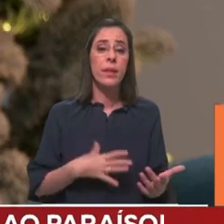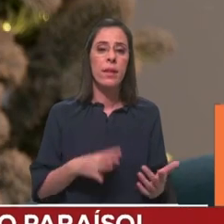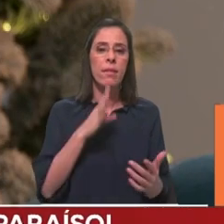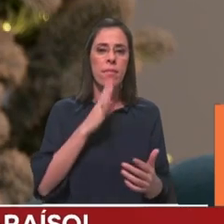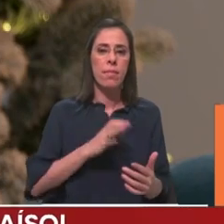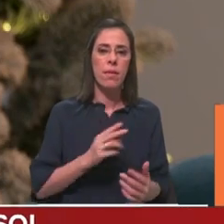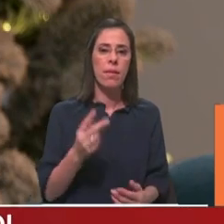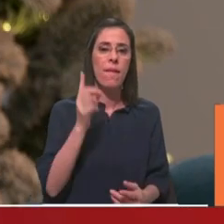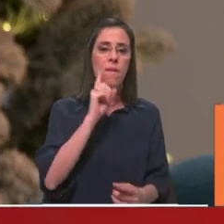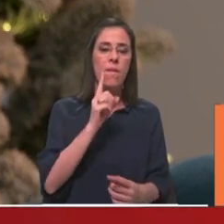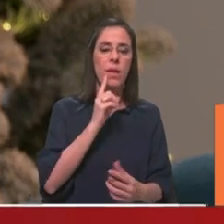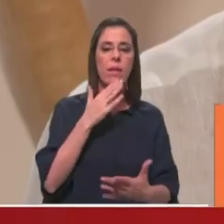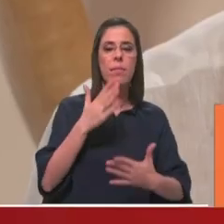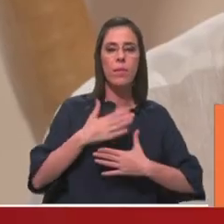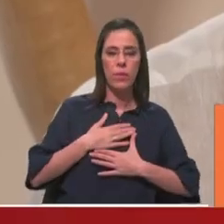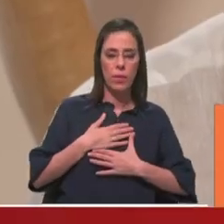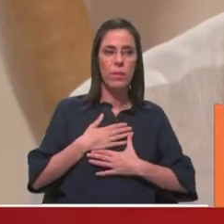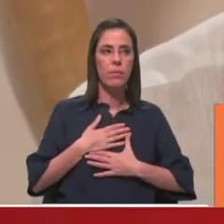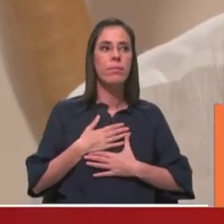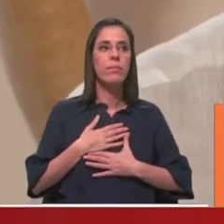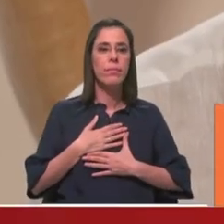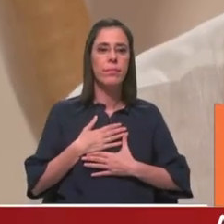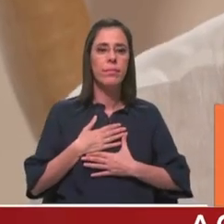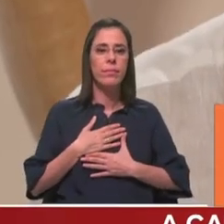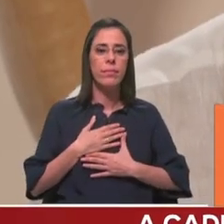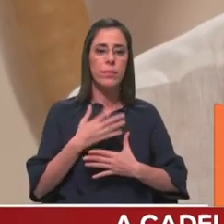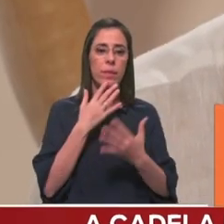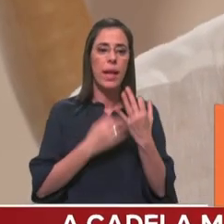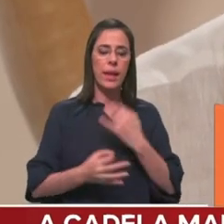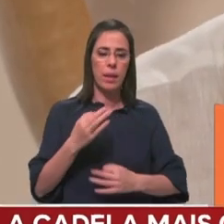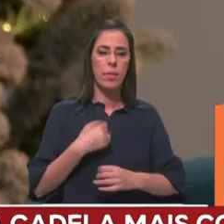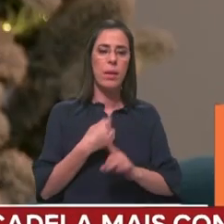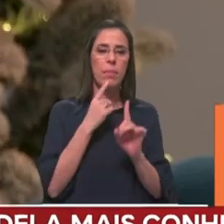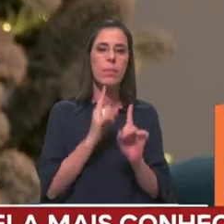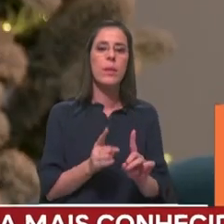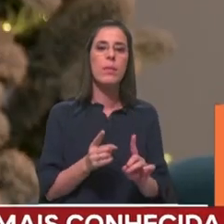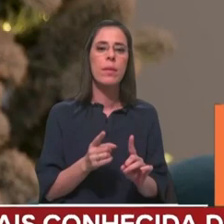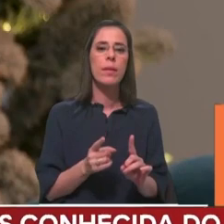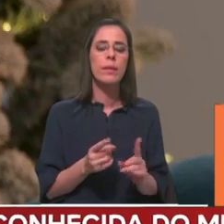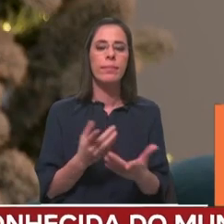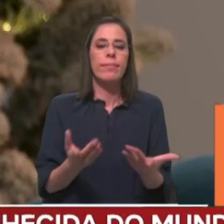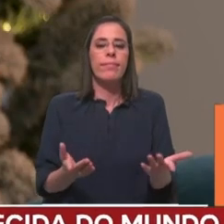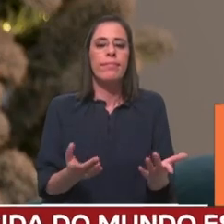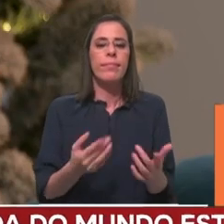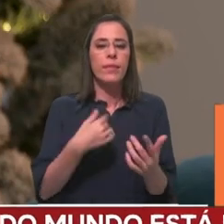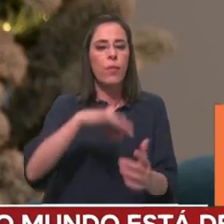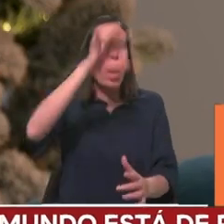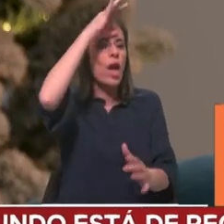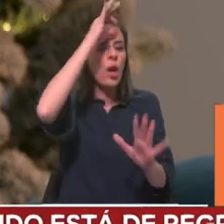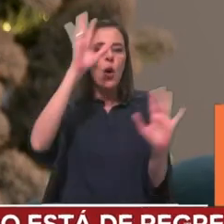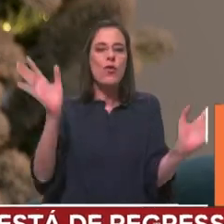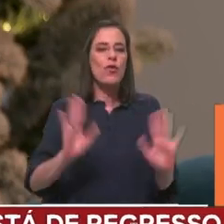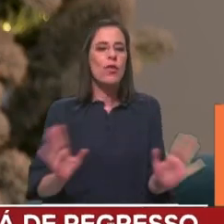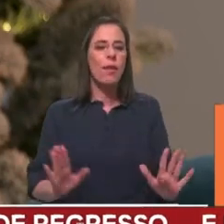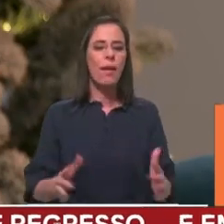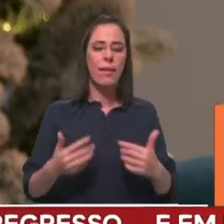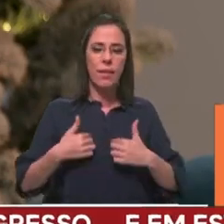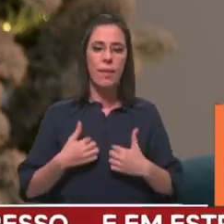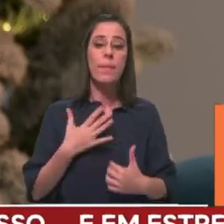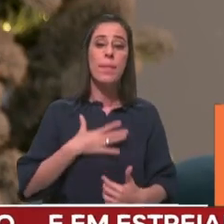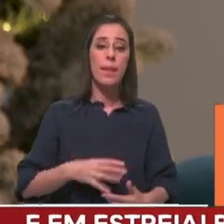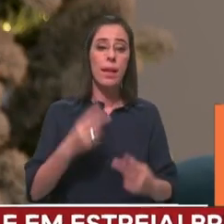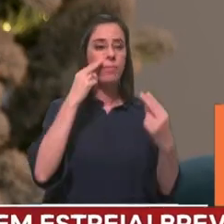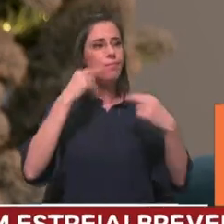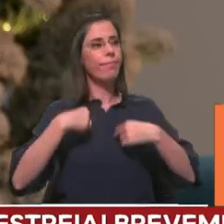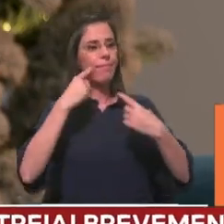que a minha mãe me valorizasse. Isto depois eu fiz na terapia, também percebi um bocadinho isso, estás a Sim. ver? Porque foi inconsciente, que era, eu queria